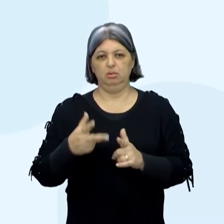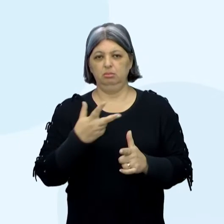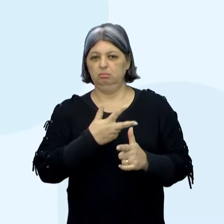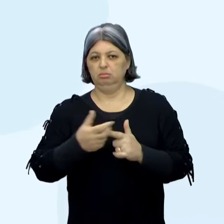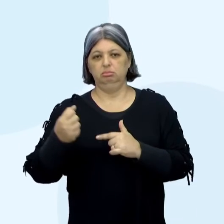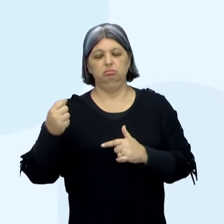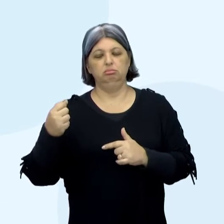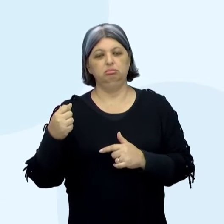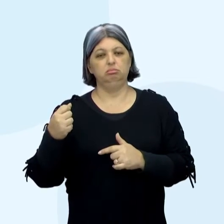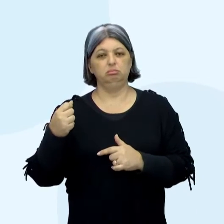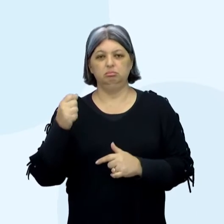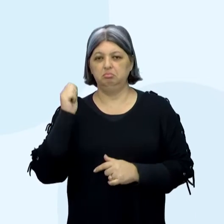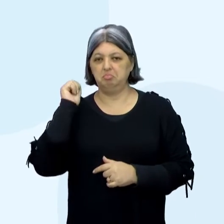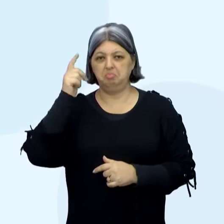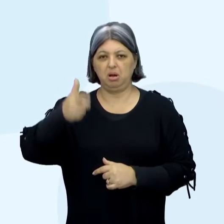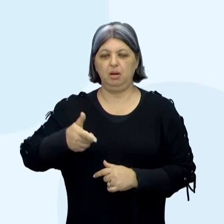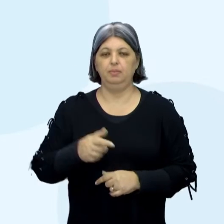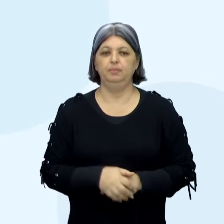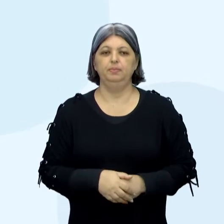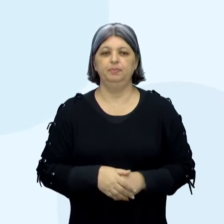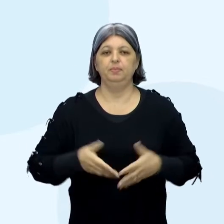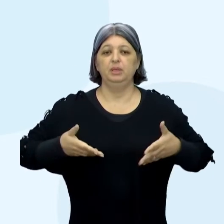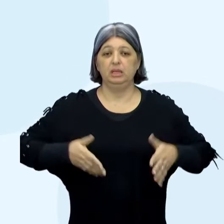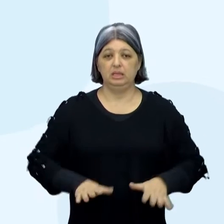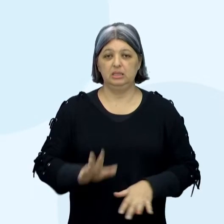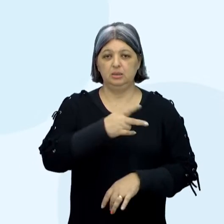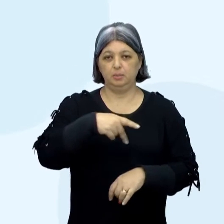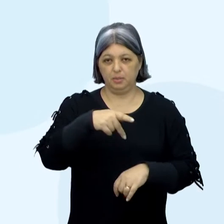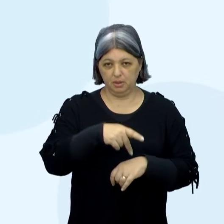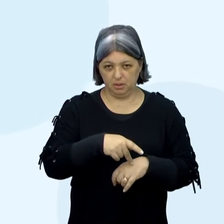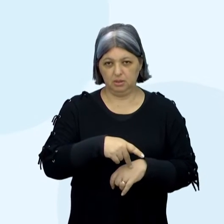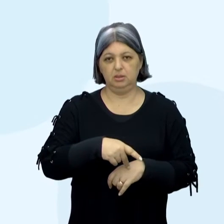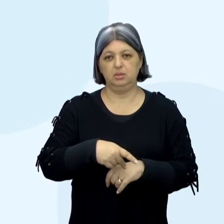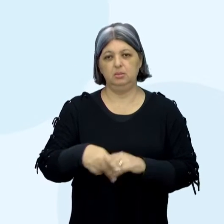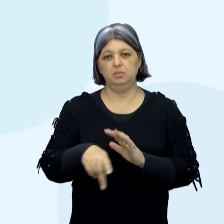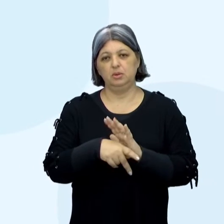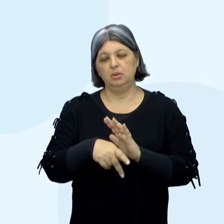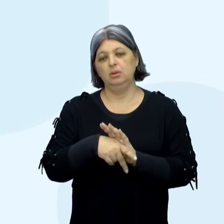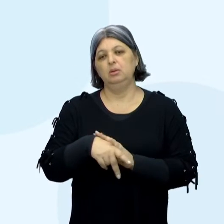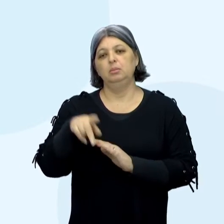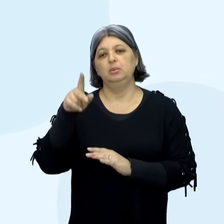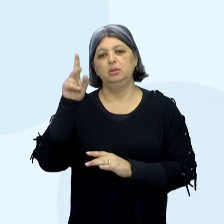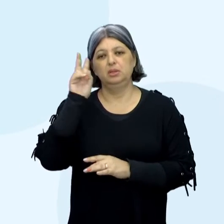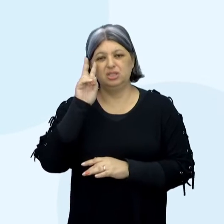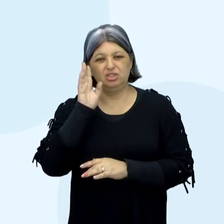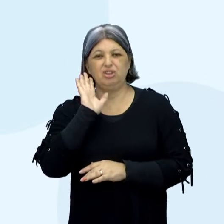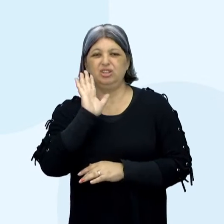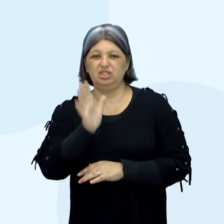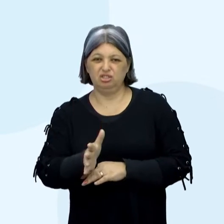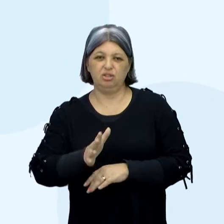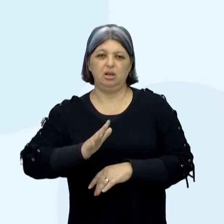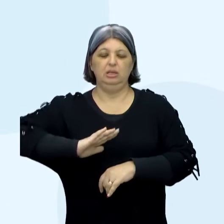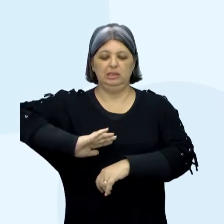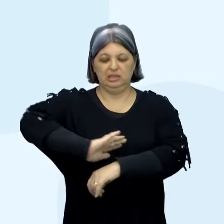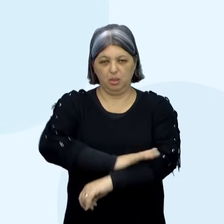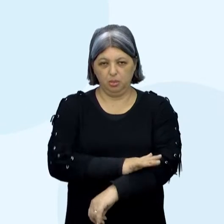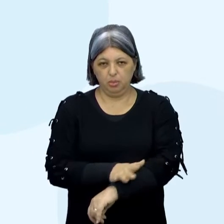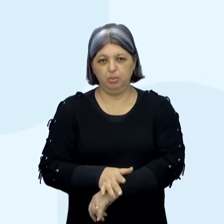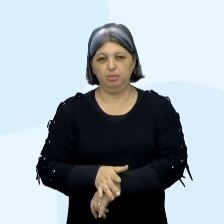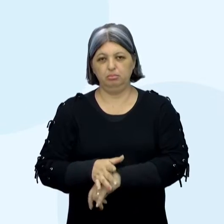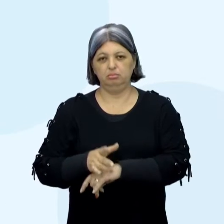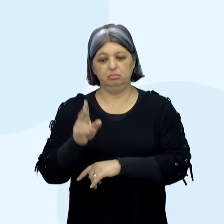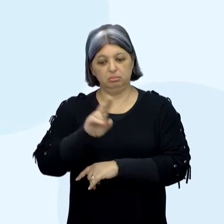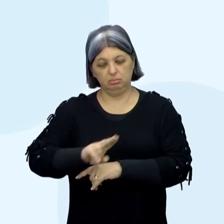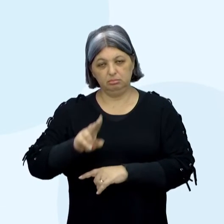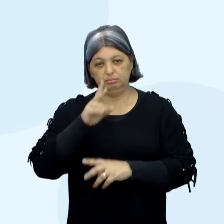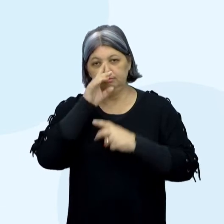inigualáveis. Hamilton, nascido em um país com histórico de teorias raciais, que serviu para o